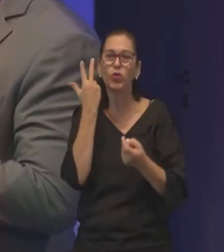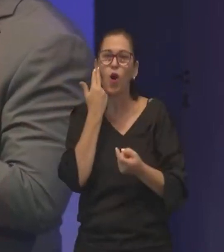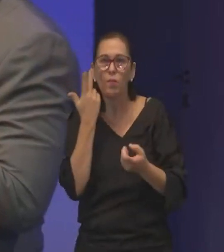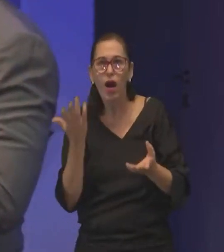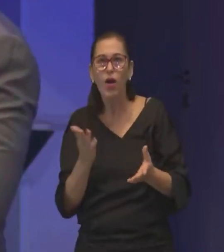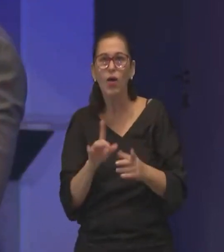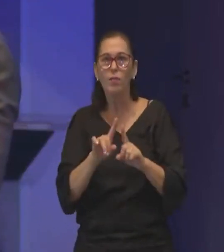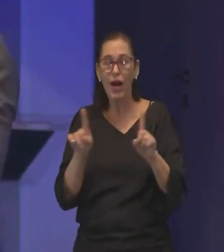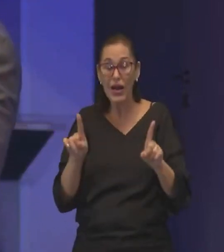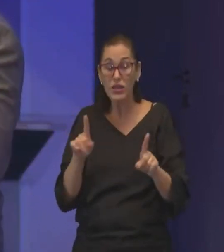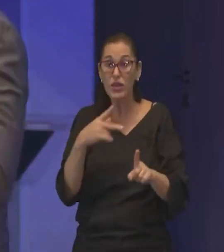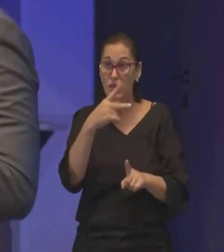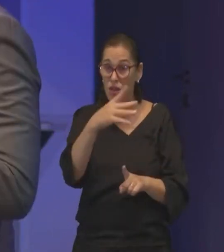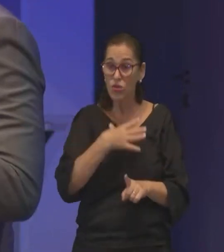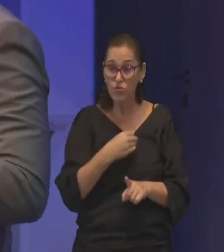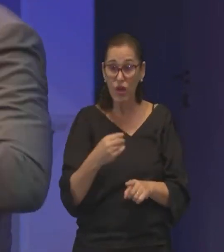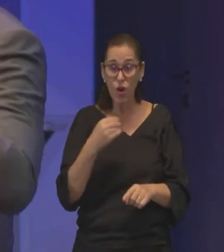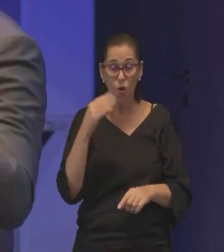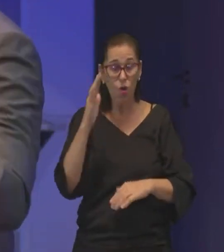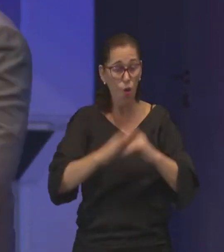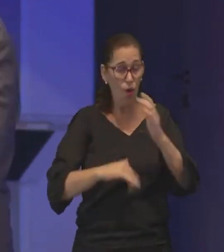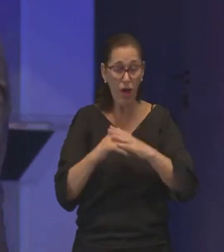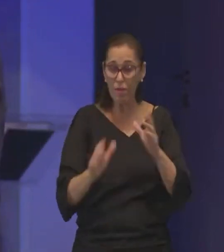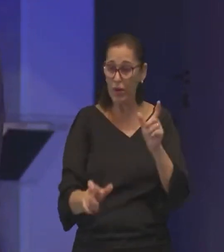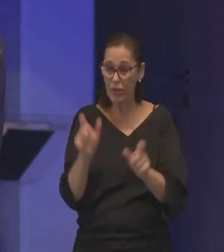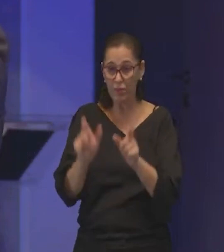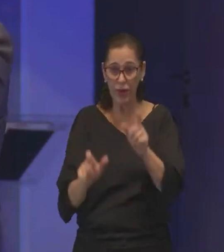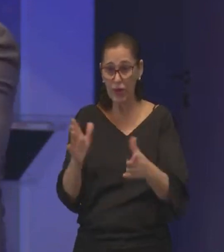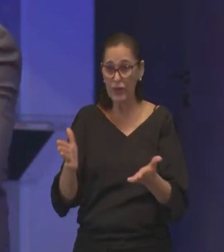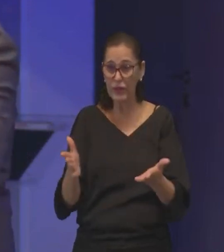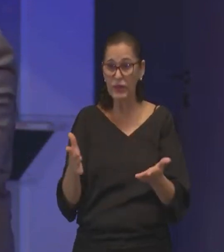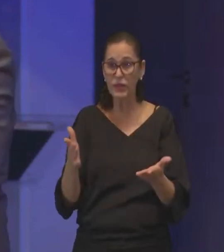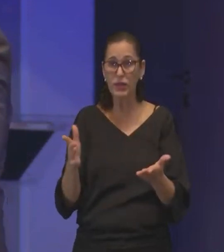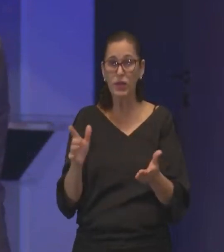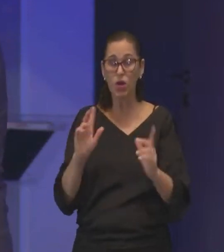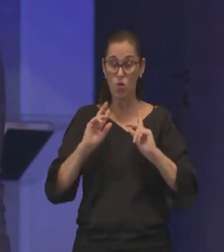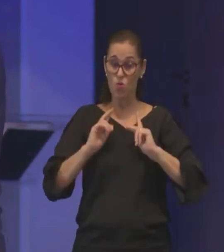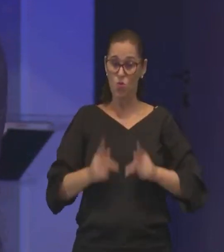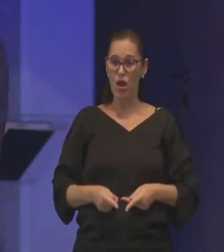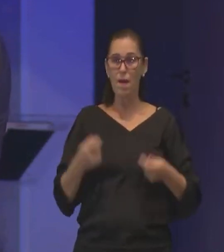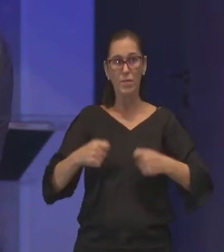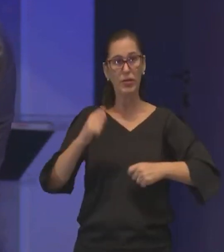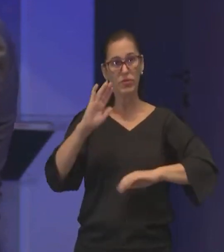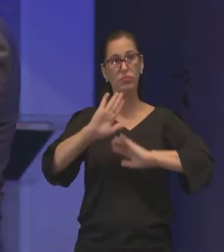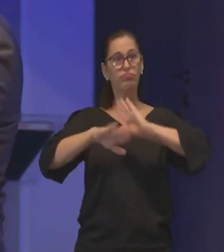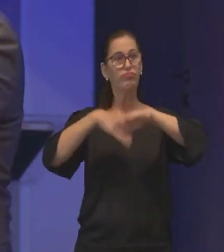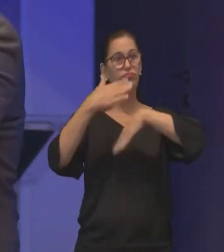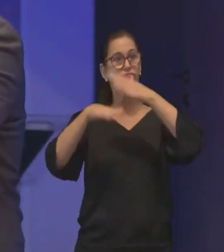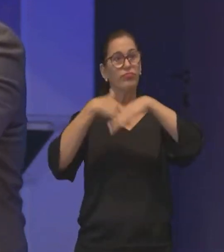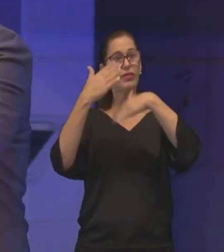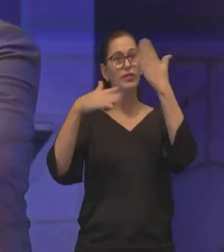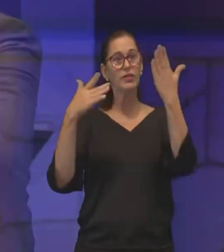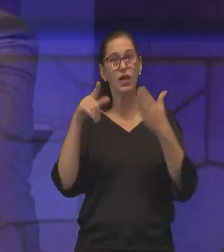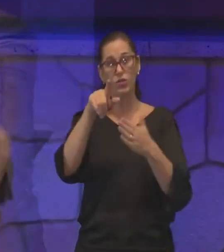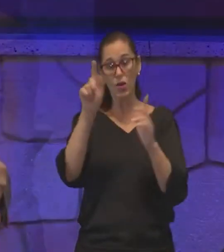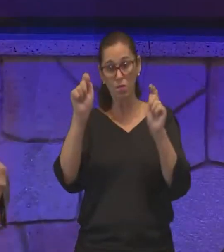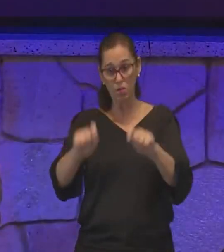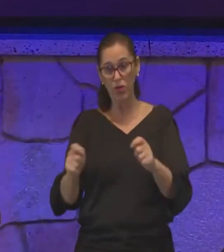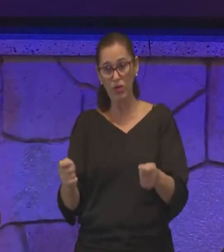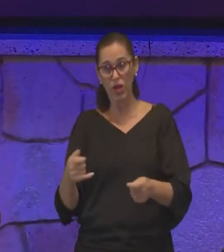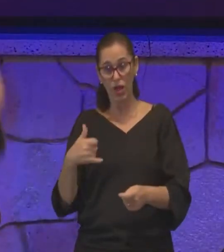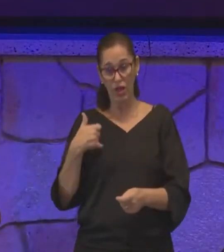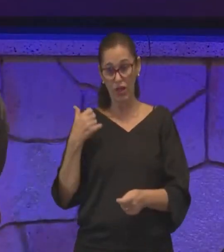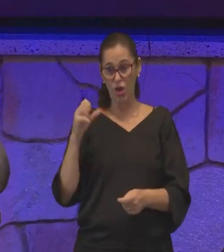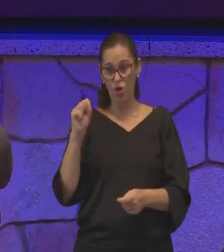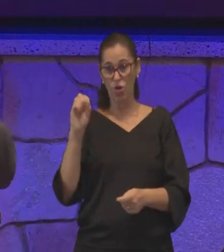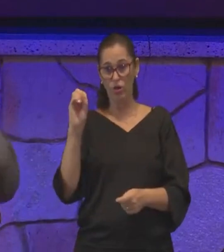Mas os seus filhos, como qualquer pessoa, como papai, como mãe, como qualquer ser humano, precisa se desenvolver e crescer. Você pode estar com 80